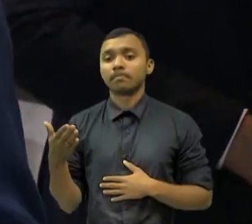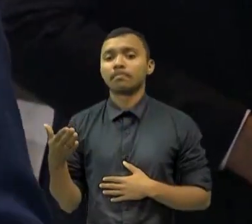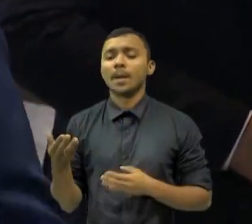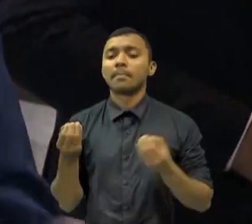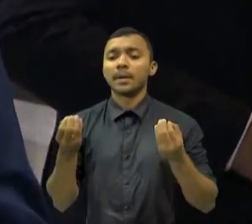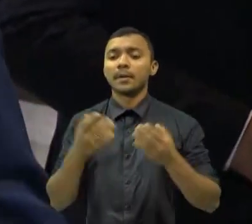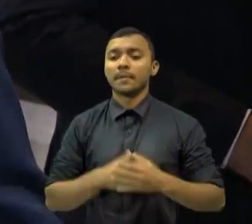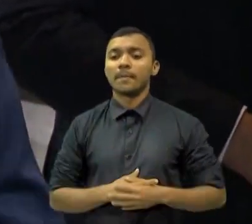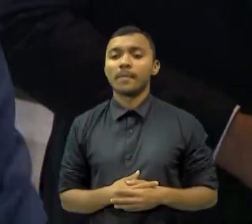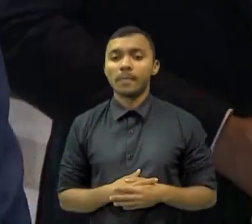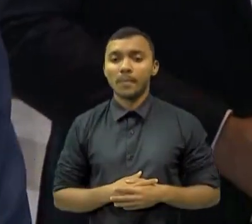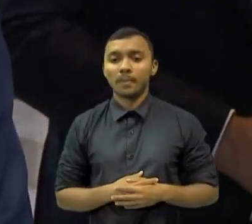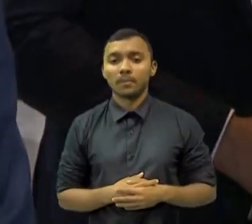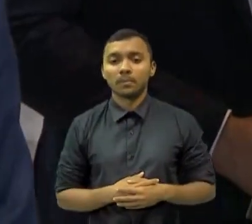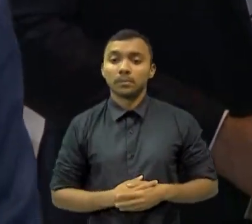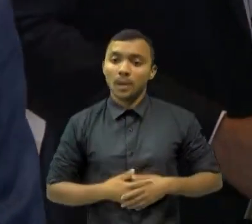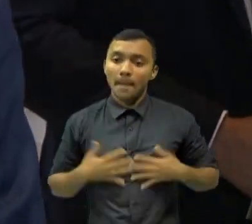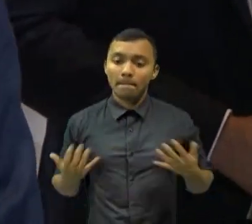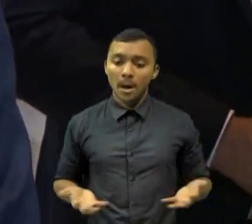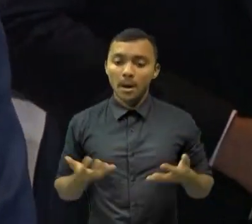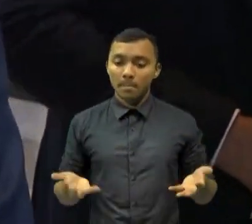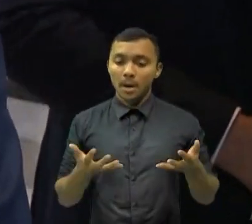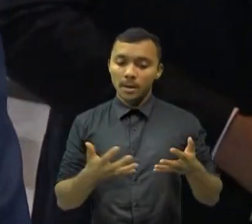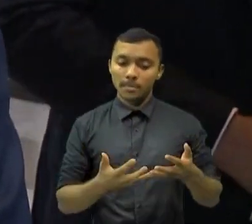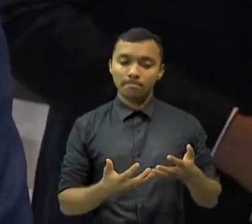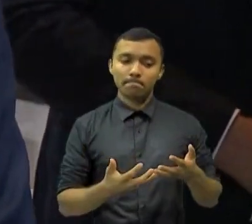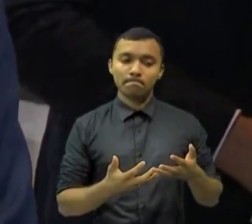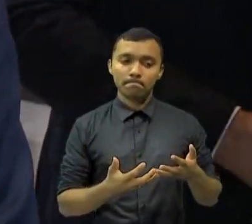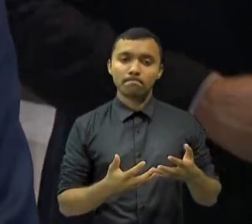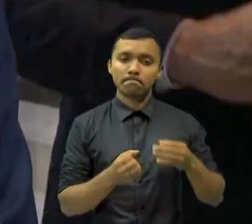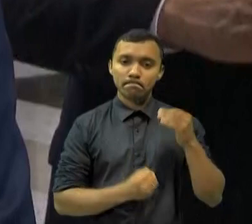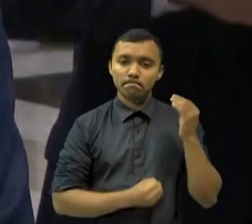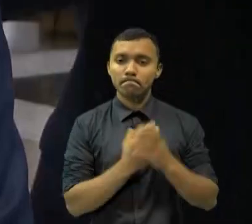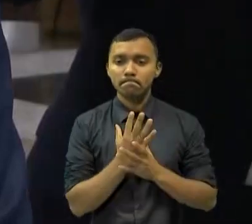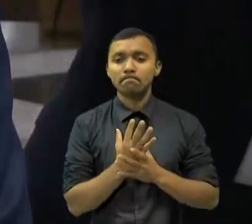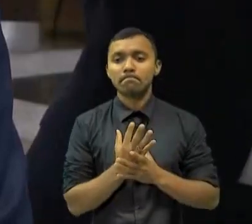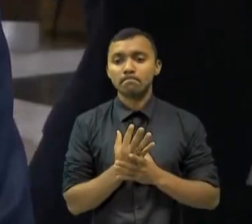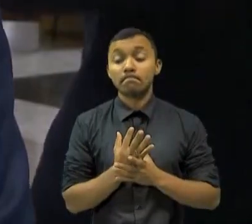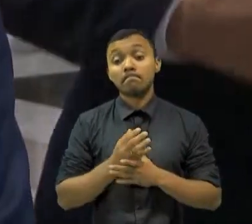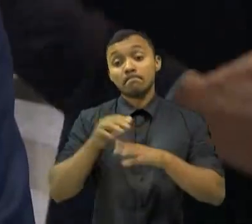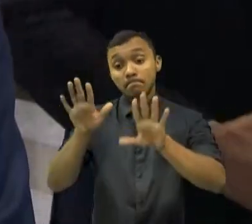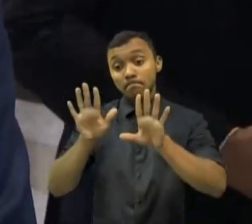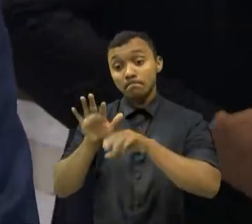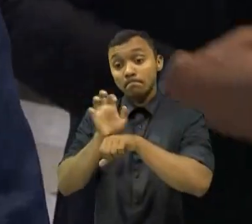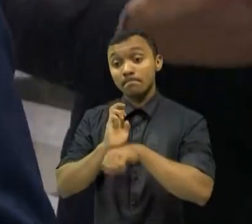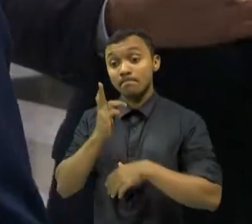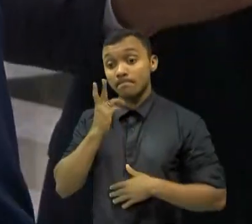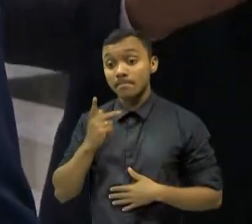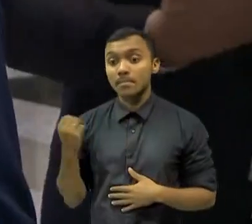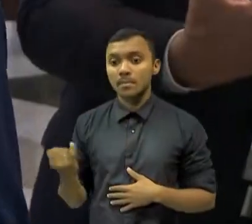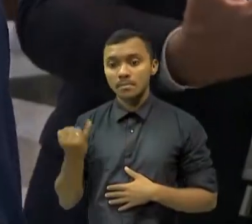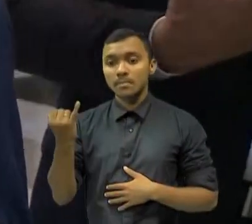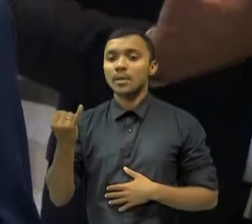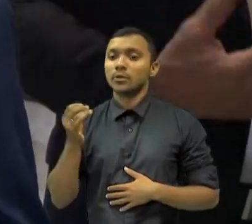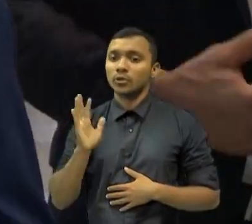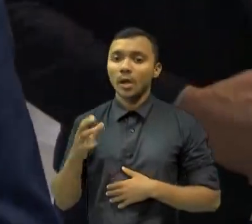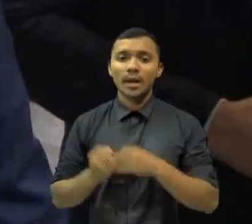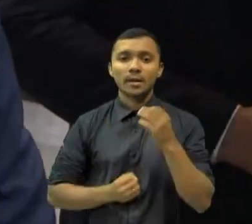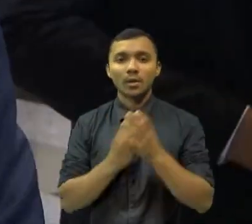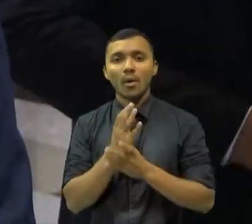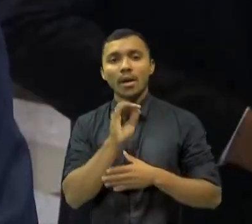possa induzir o crescimento desse setor, que é necessário, né? O Ceará, ele é um grande produtor de energia